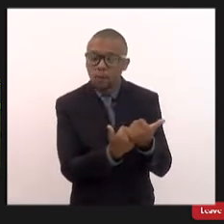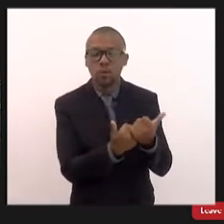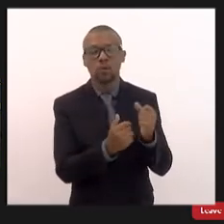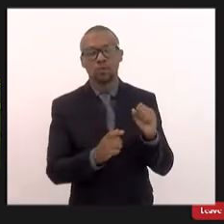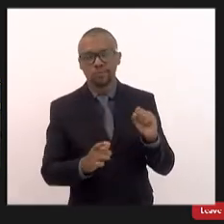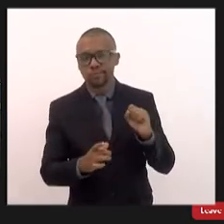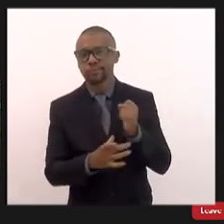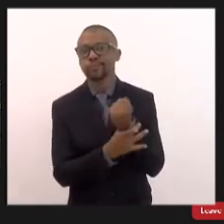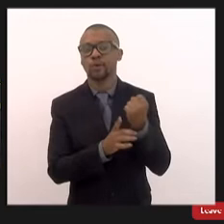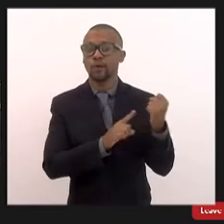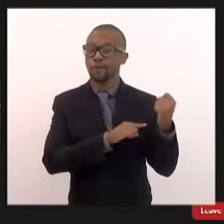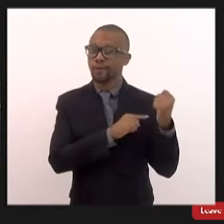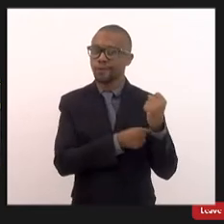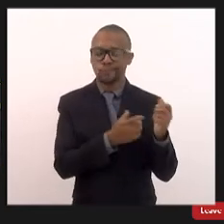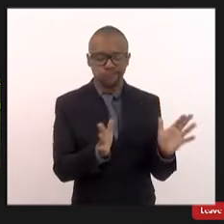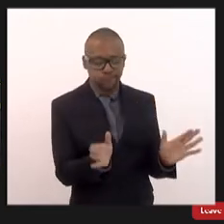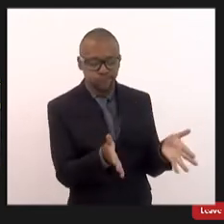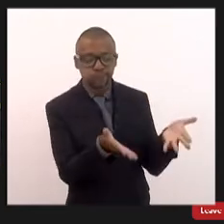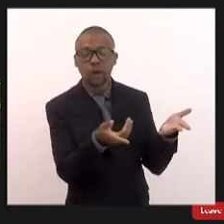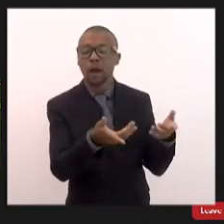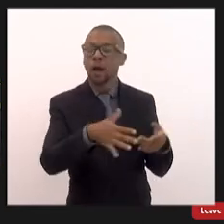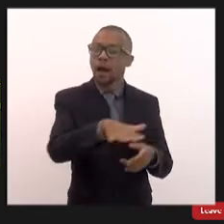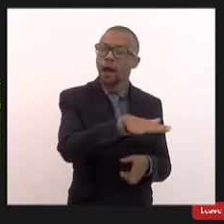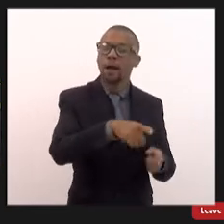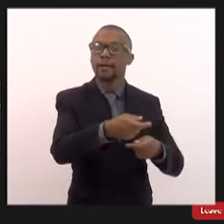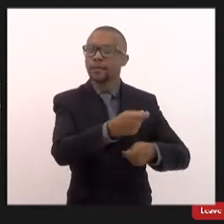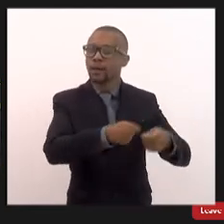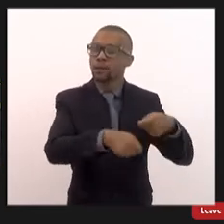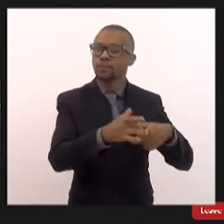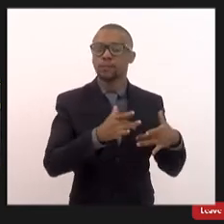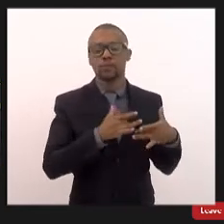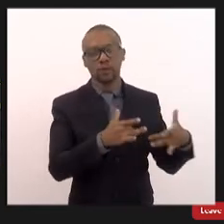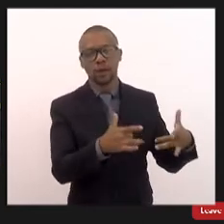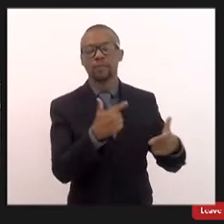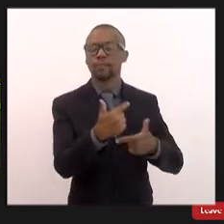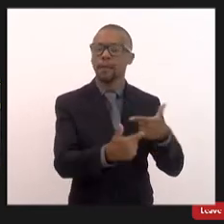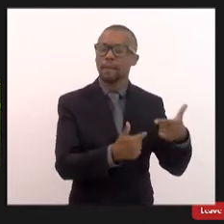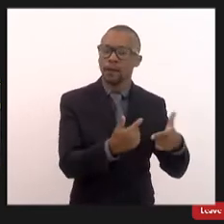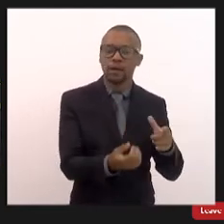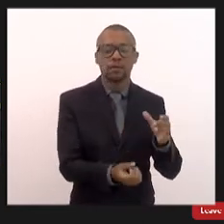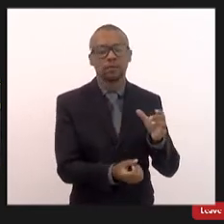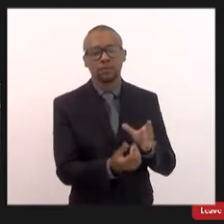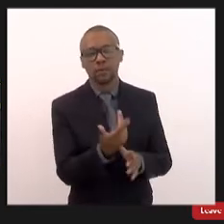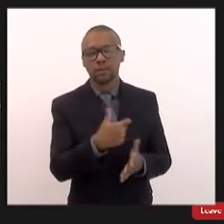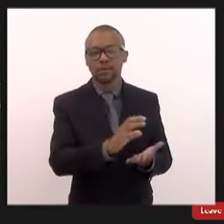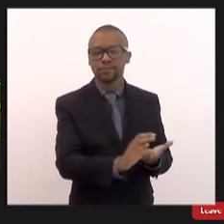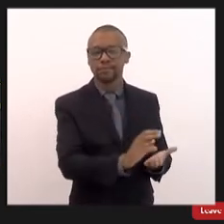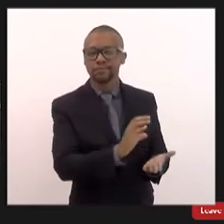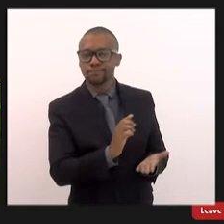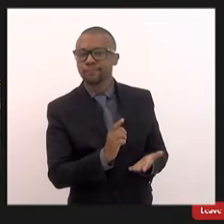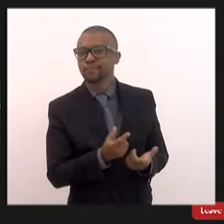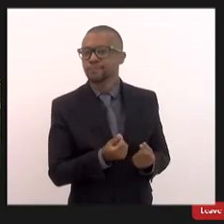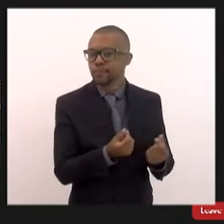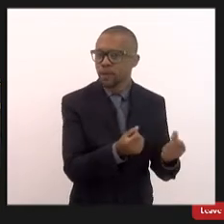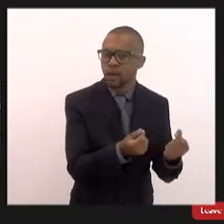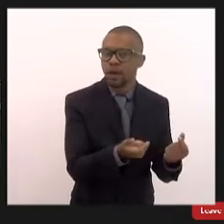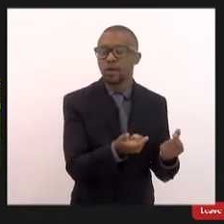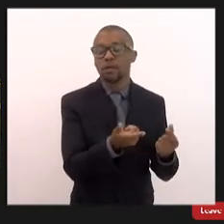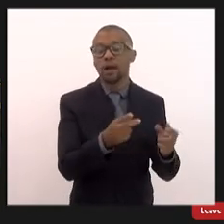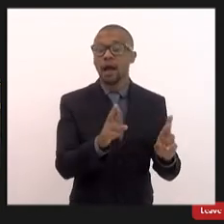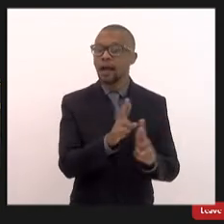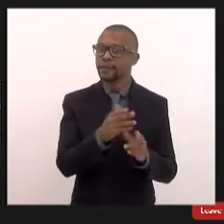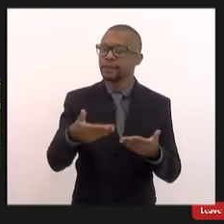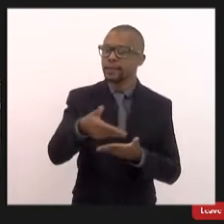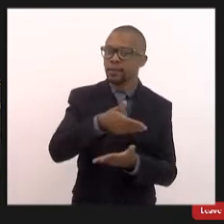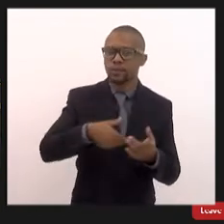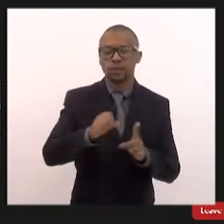povo auto-organizado, trabalhando, gerando renda, transformando as relações sociais e